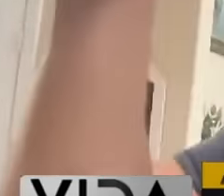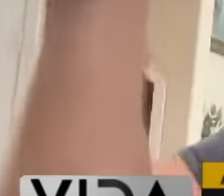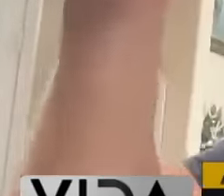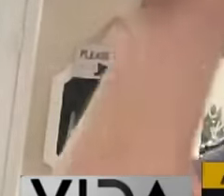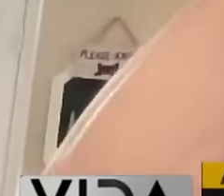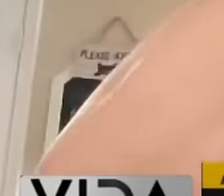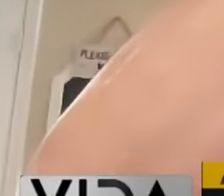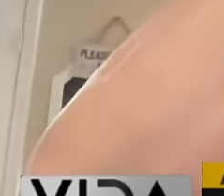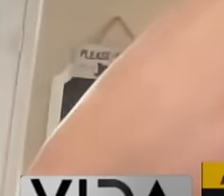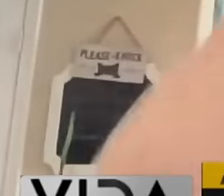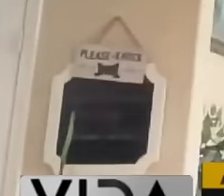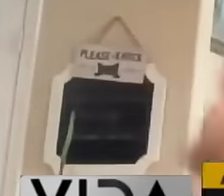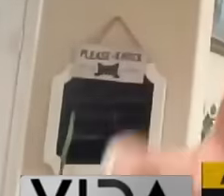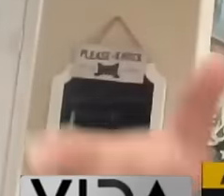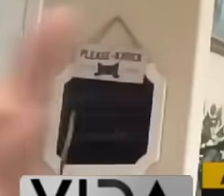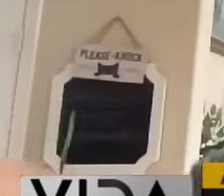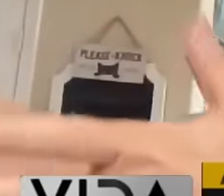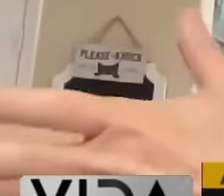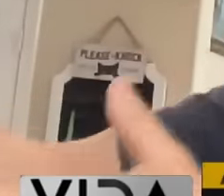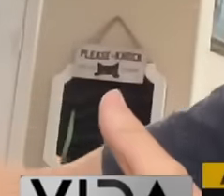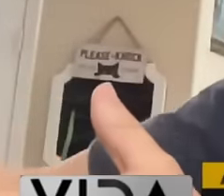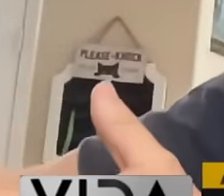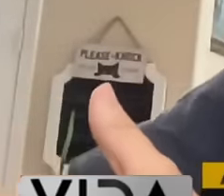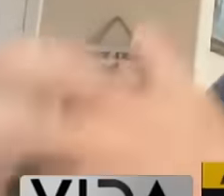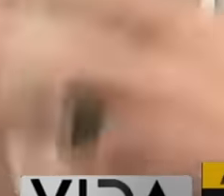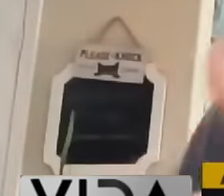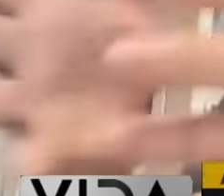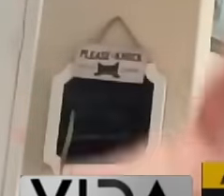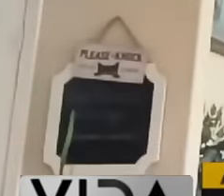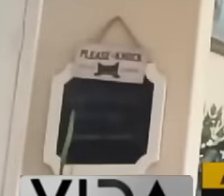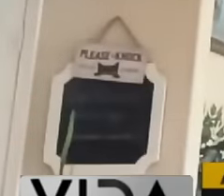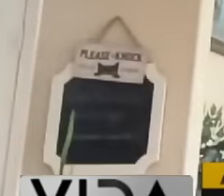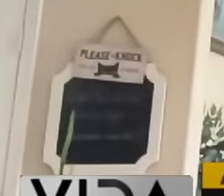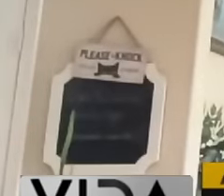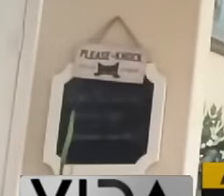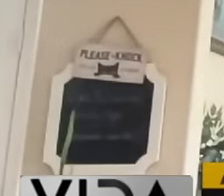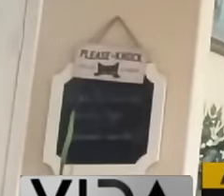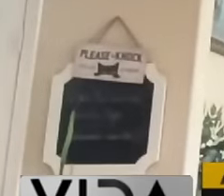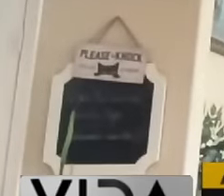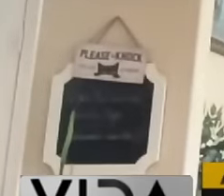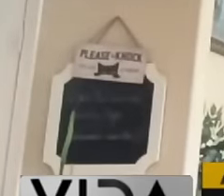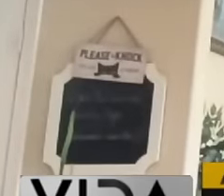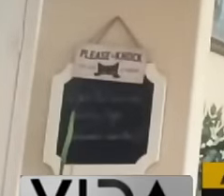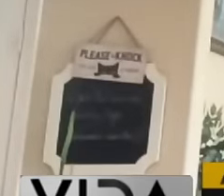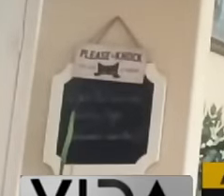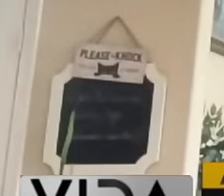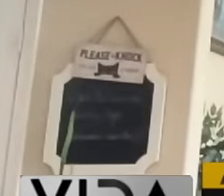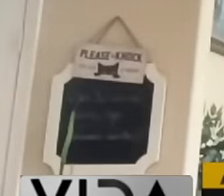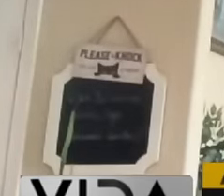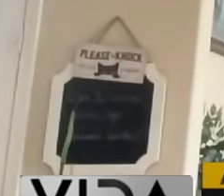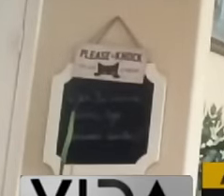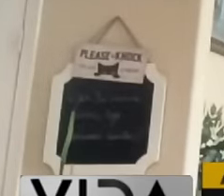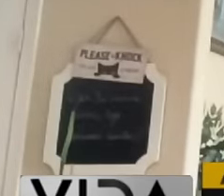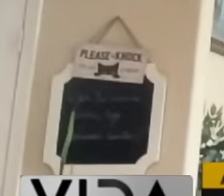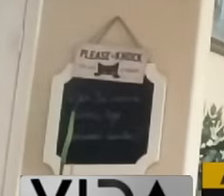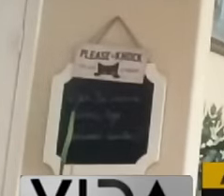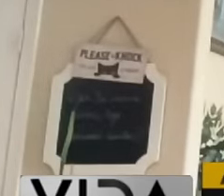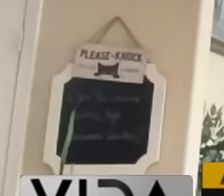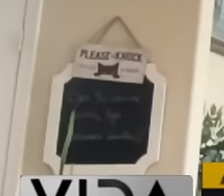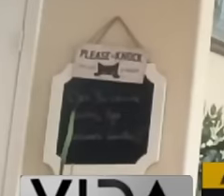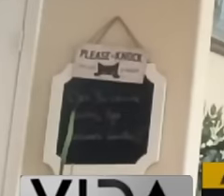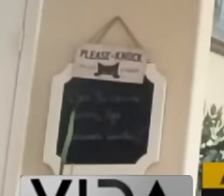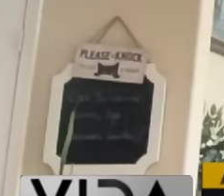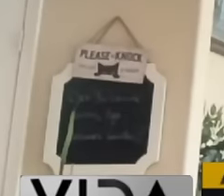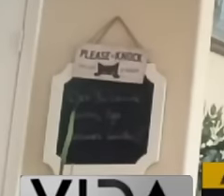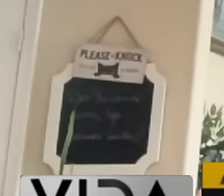Pode ser. Por exemplo, eu gosto da Polícia Militar. Dentro da Polícia Militar tem algumas maçãs podres. Se você